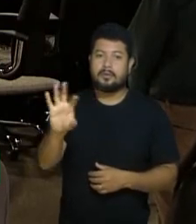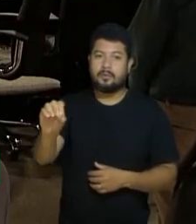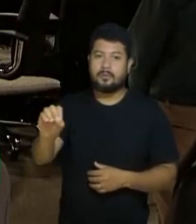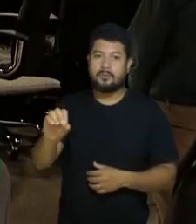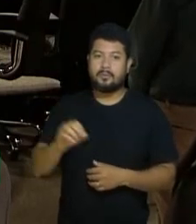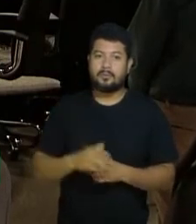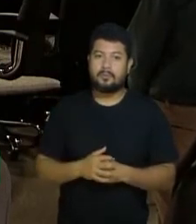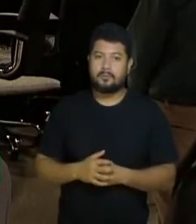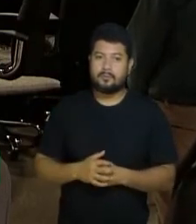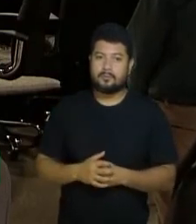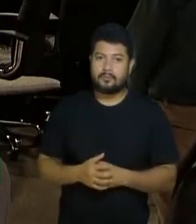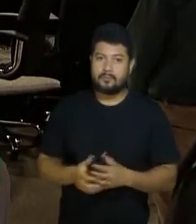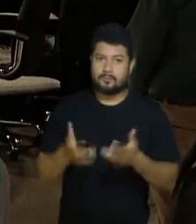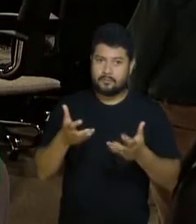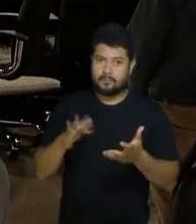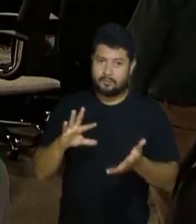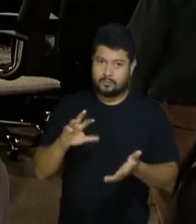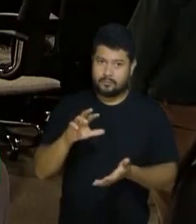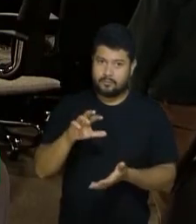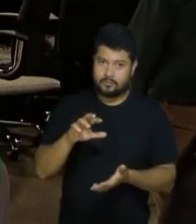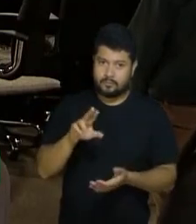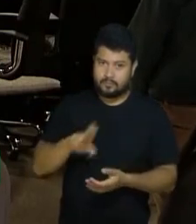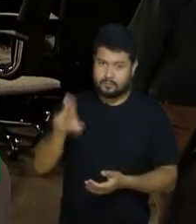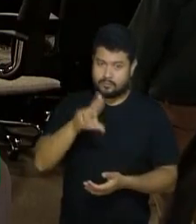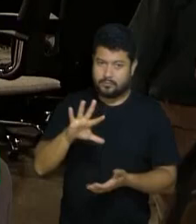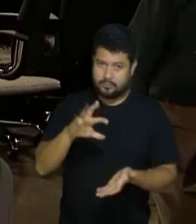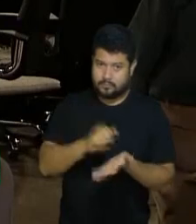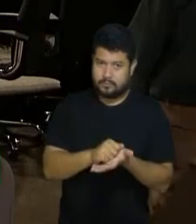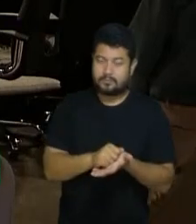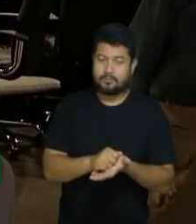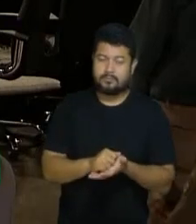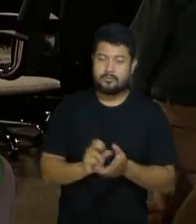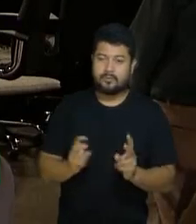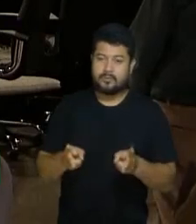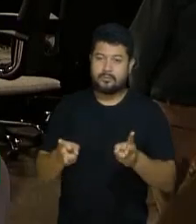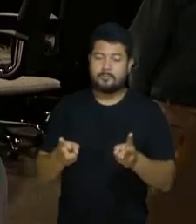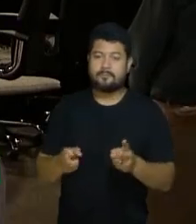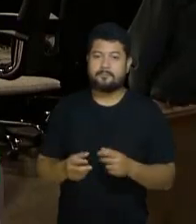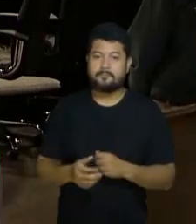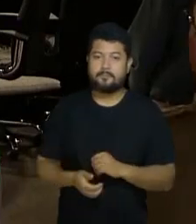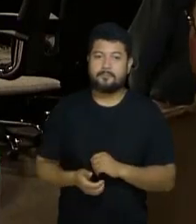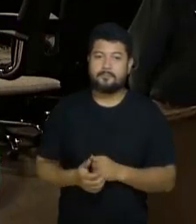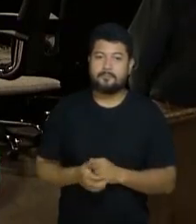Vossa Excelência vai fazer uso da palavra depois em explicações pessoais? Ok.